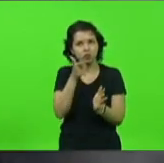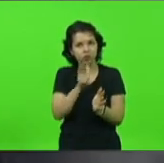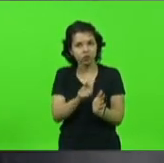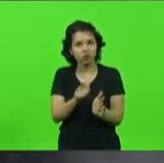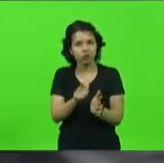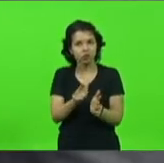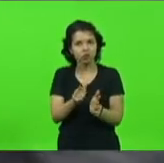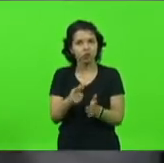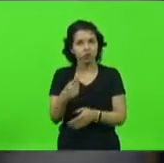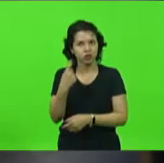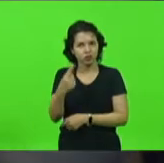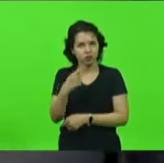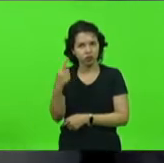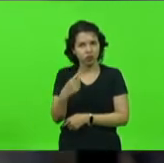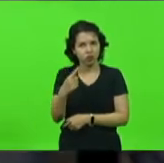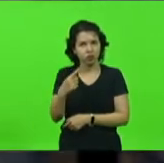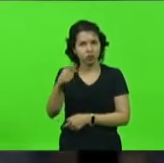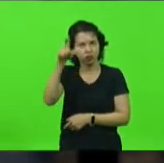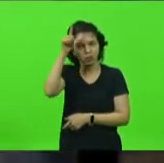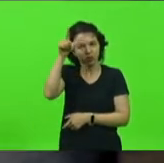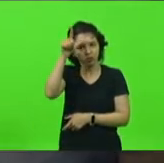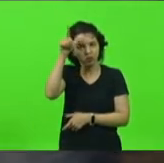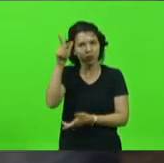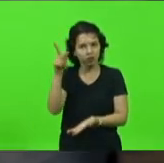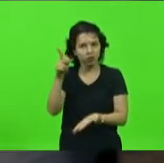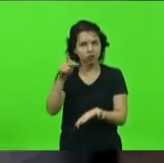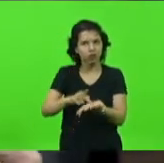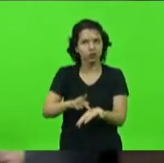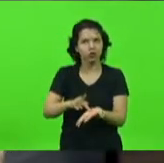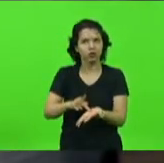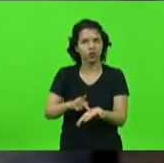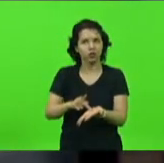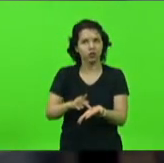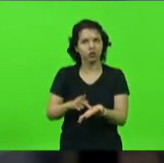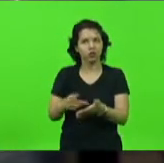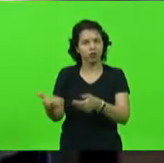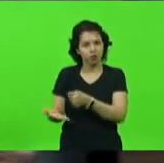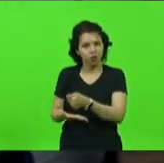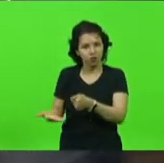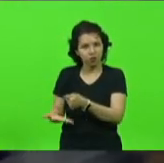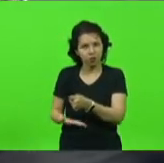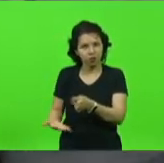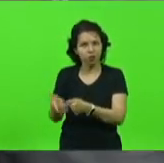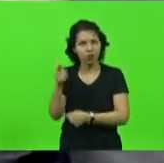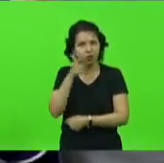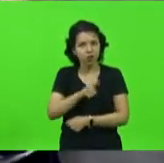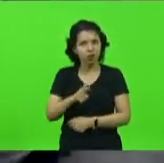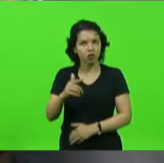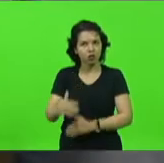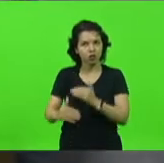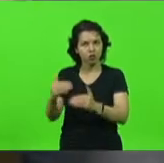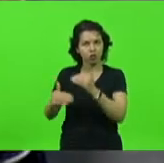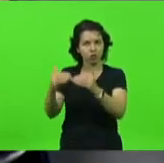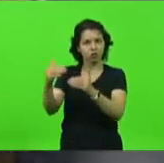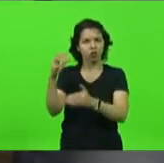deputado Sargento Lima, que realmente a base consiga galgar rapidamente promoções e, com